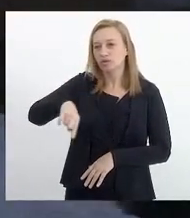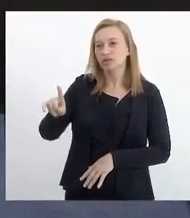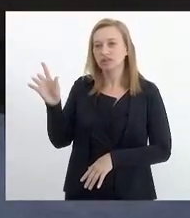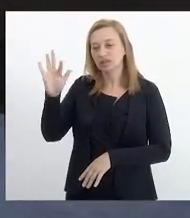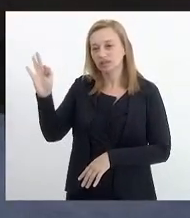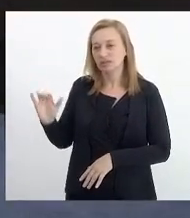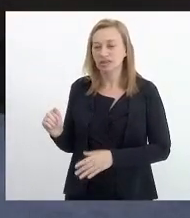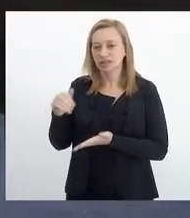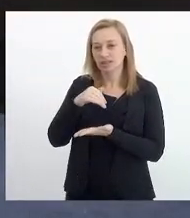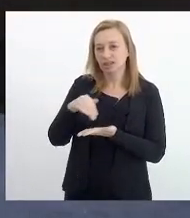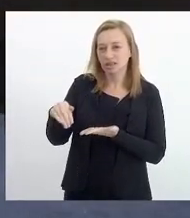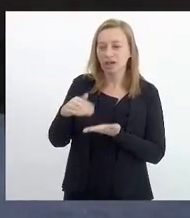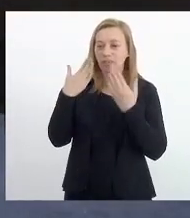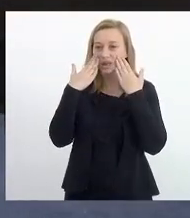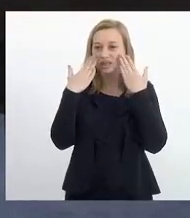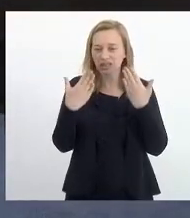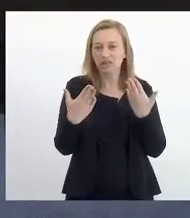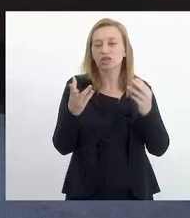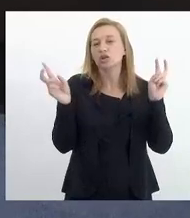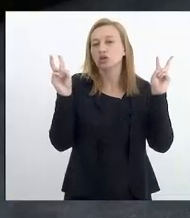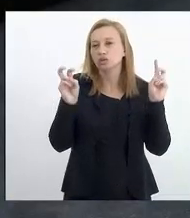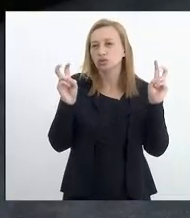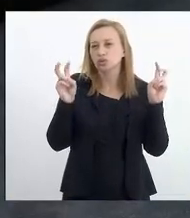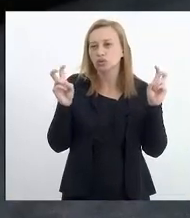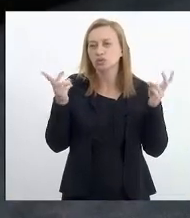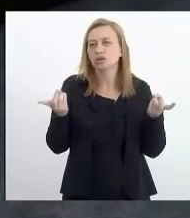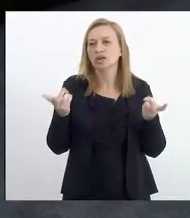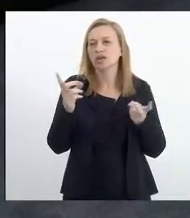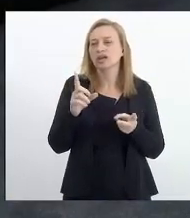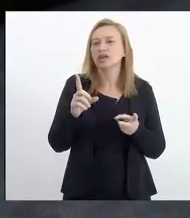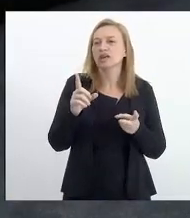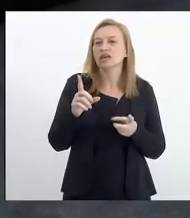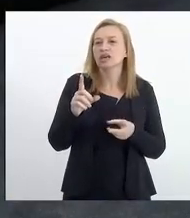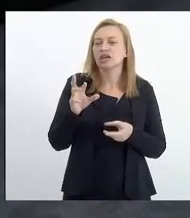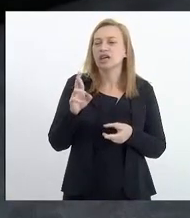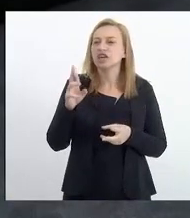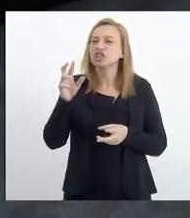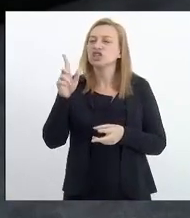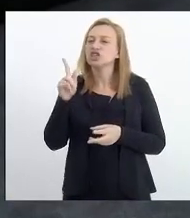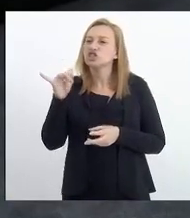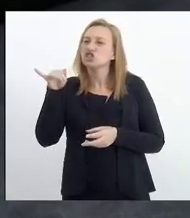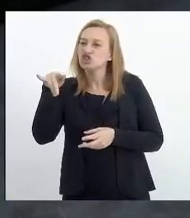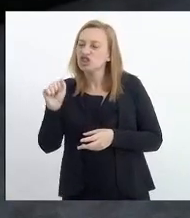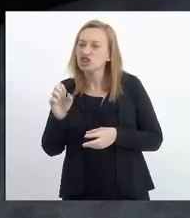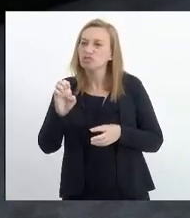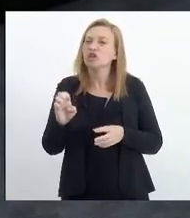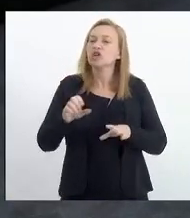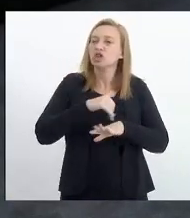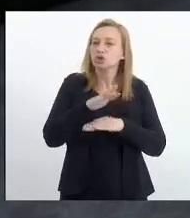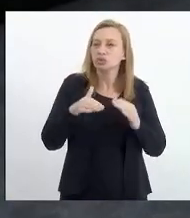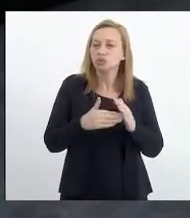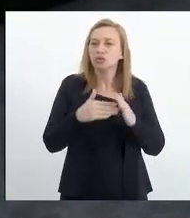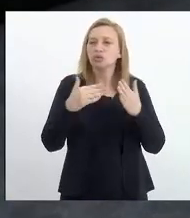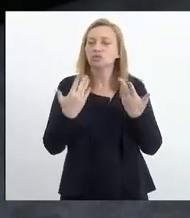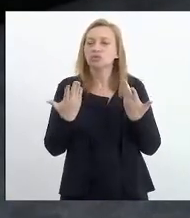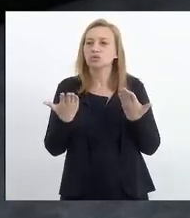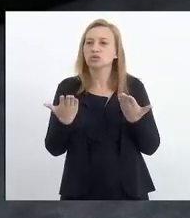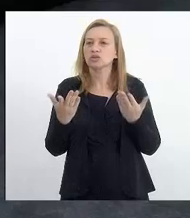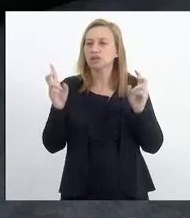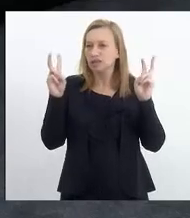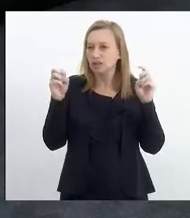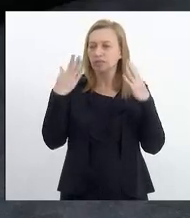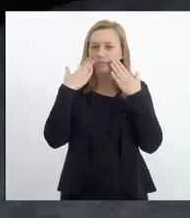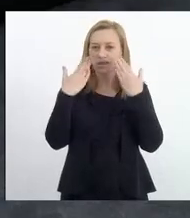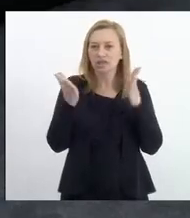e a apresentação sobre a questão da adesão do regime e todos os temas que foram abordados nas matérias serão apresentados hoje,